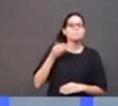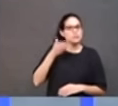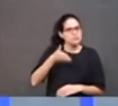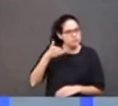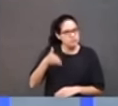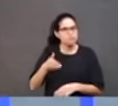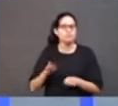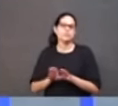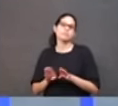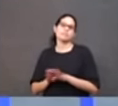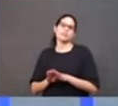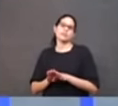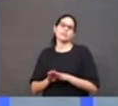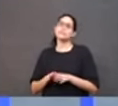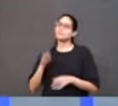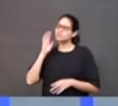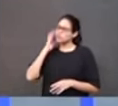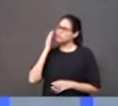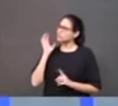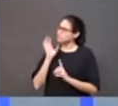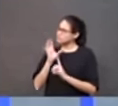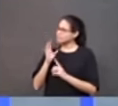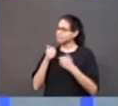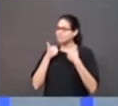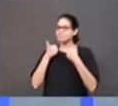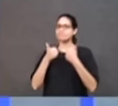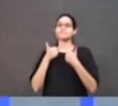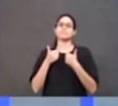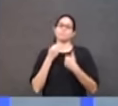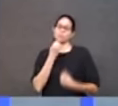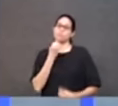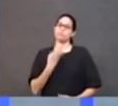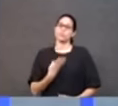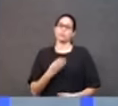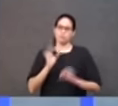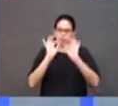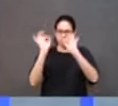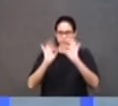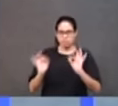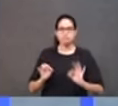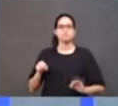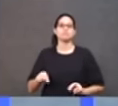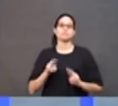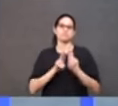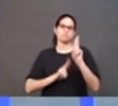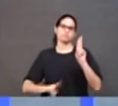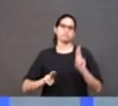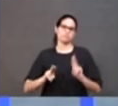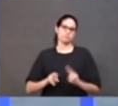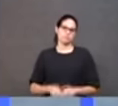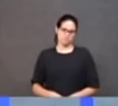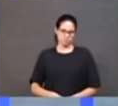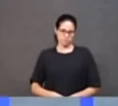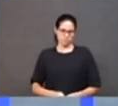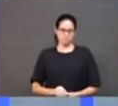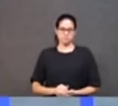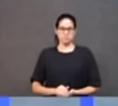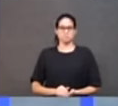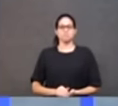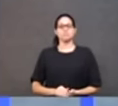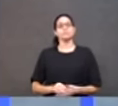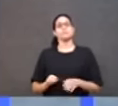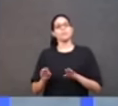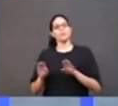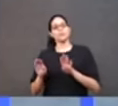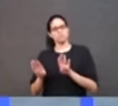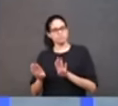Isso certamente teve uma influência muito positiva na consideração do planejamento da Universidade Federal de Uberlândia. E,